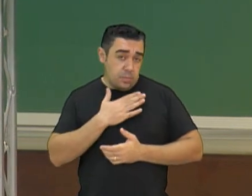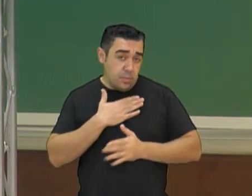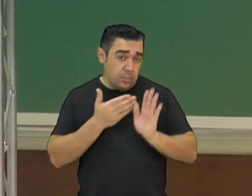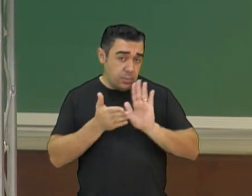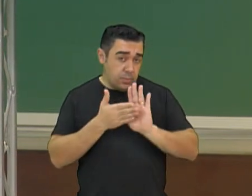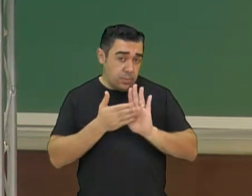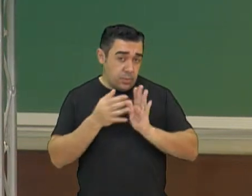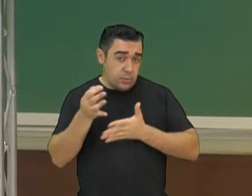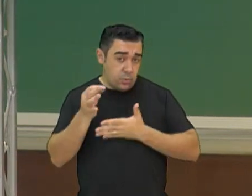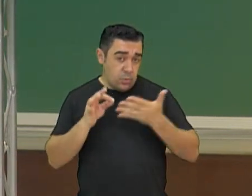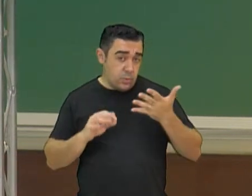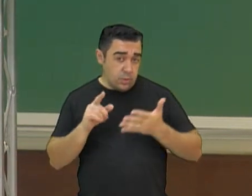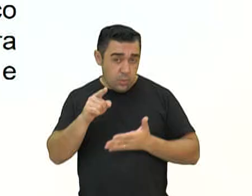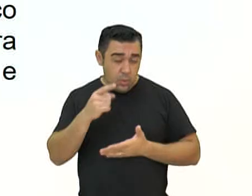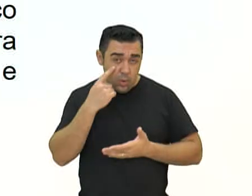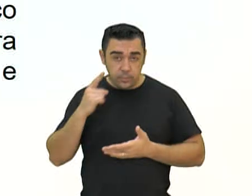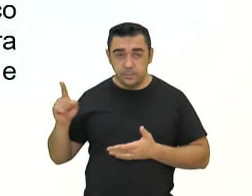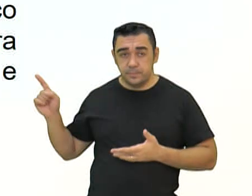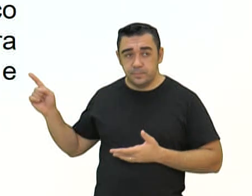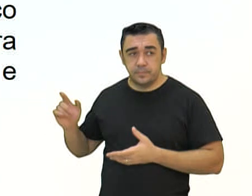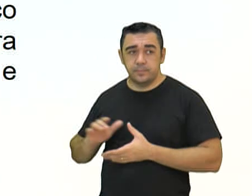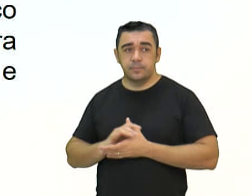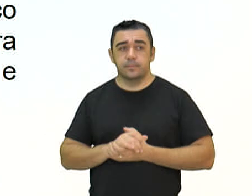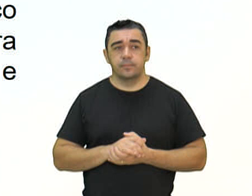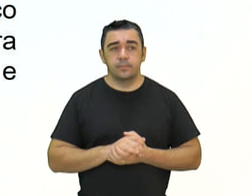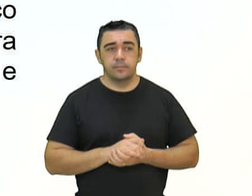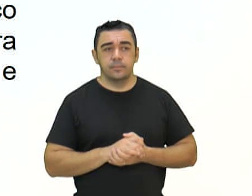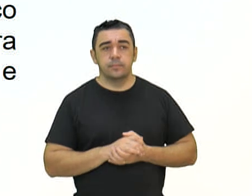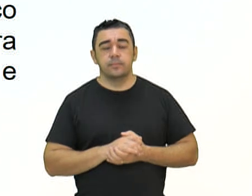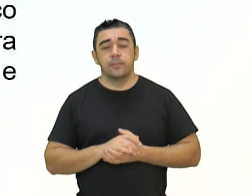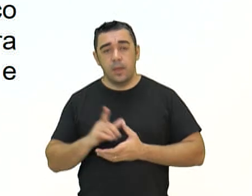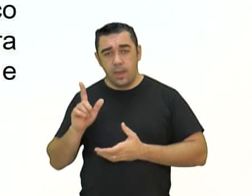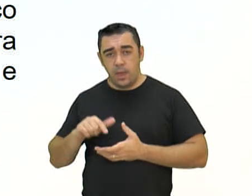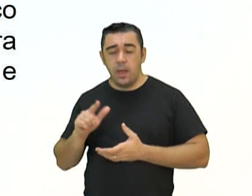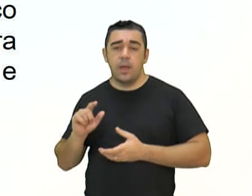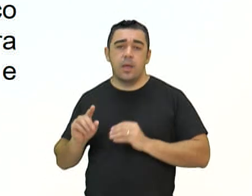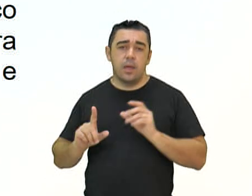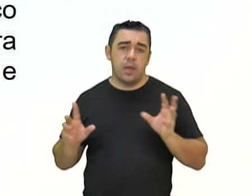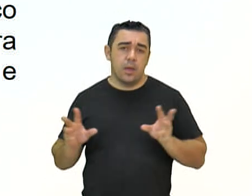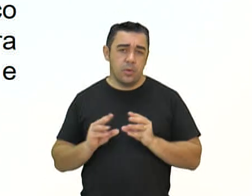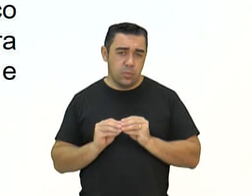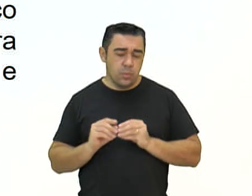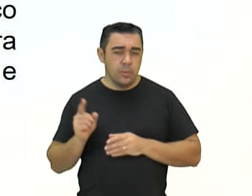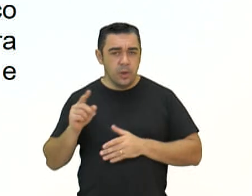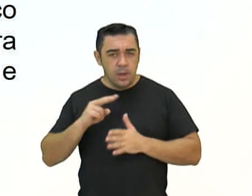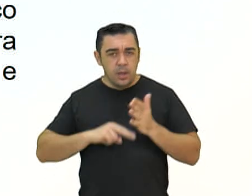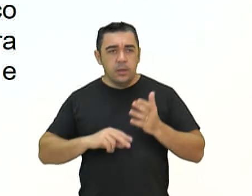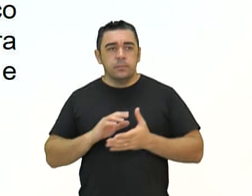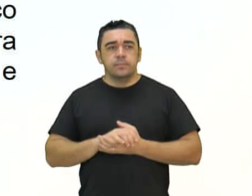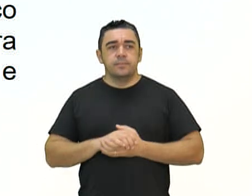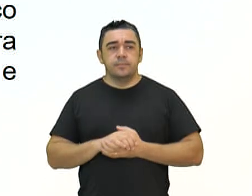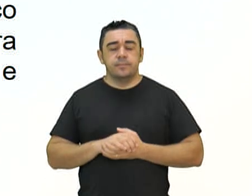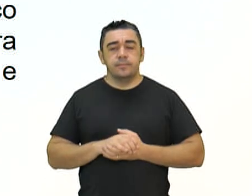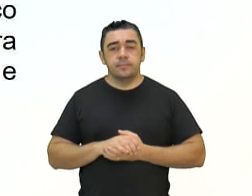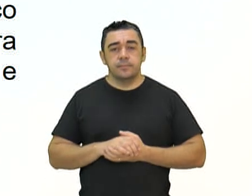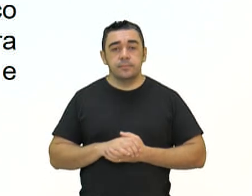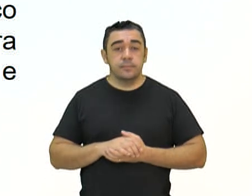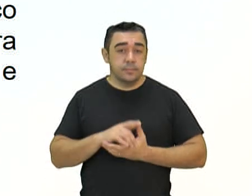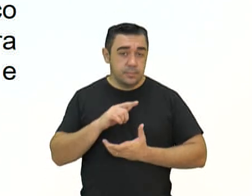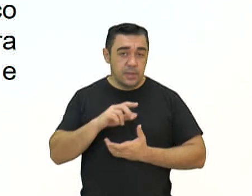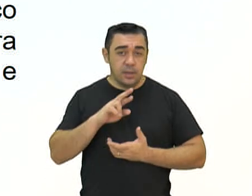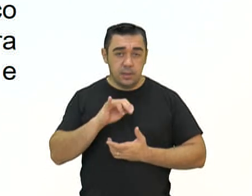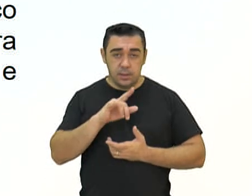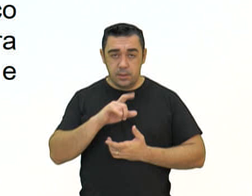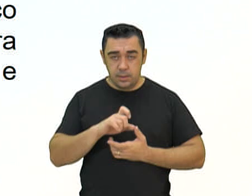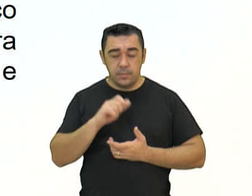de correção para essa atividade assim, olha. Então, um exemplo de uma sinopse para aquele resumo que a gente leu. Ficaria assim: Riley